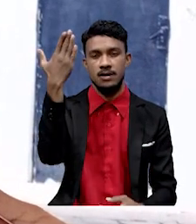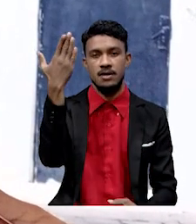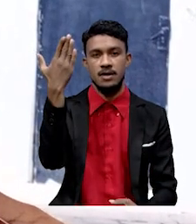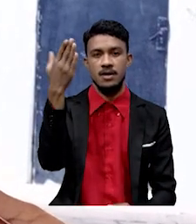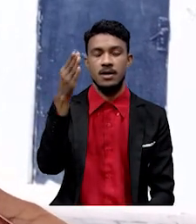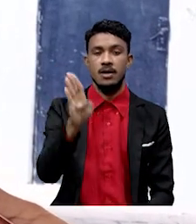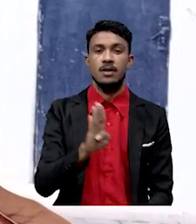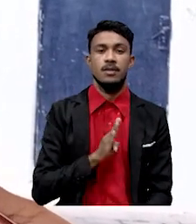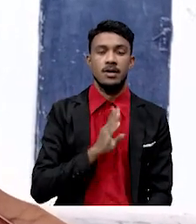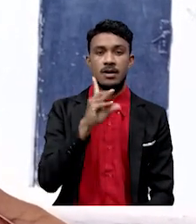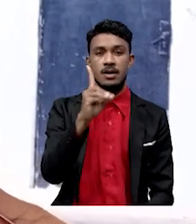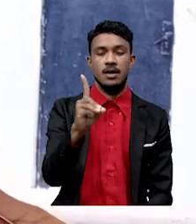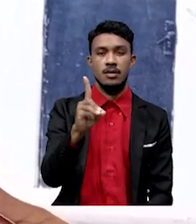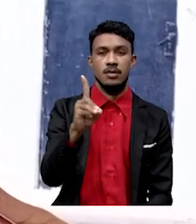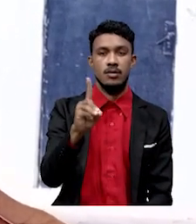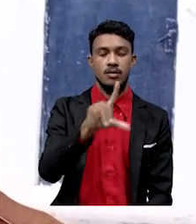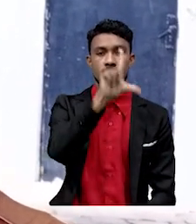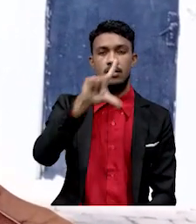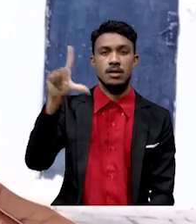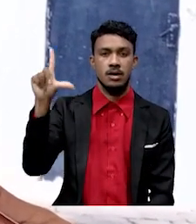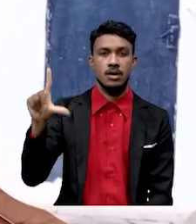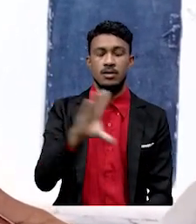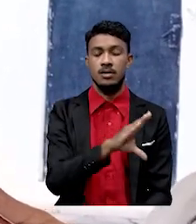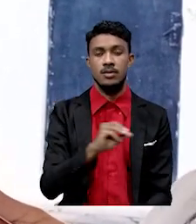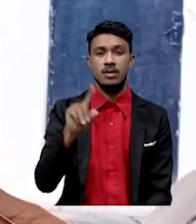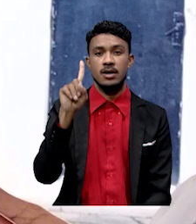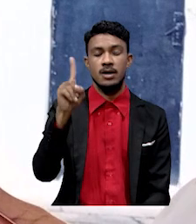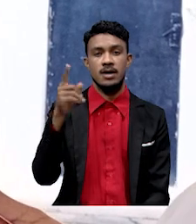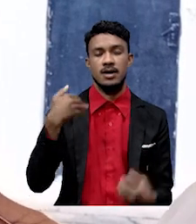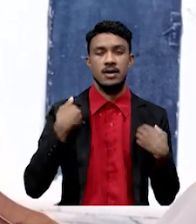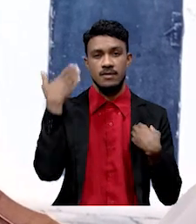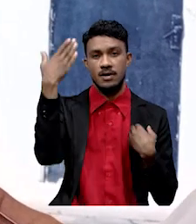bidau dali sidere depois ida iha komoro